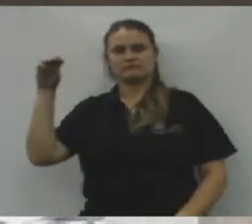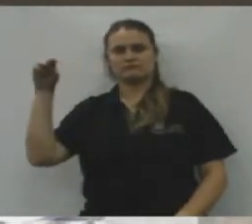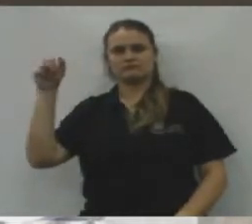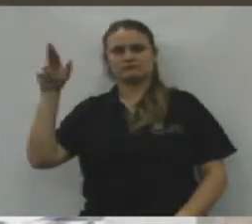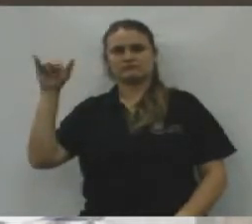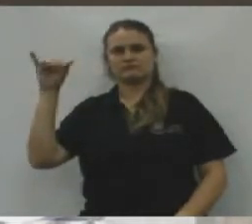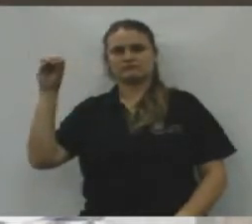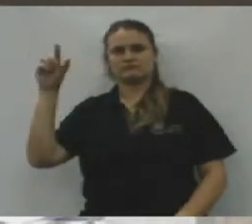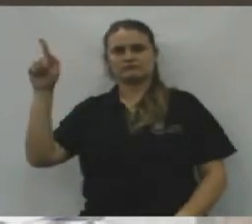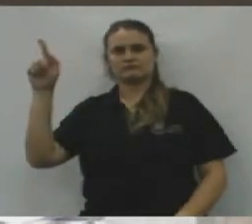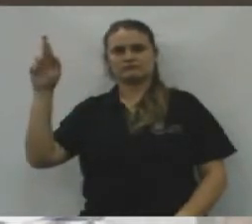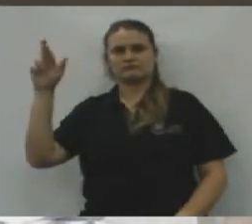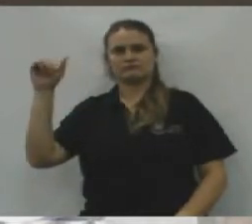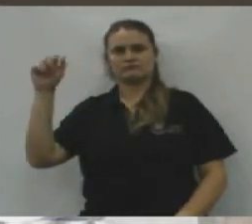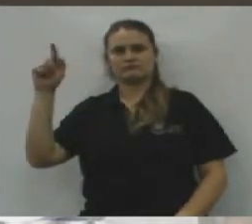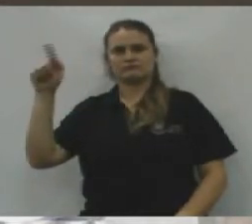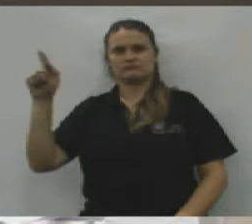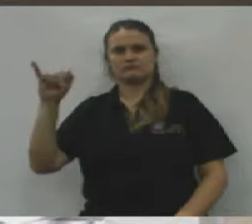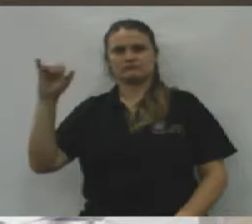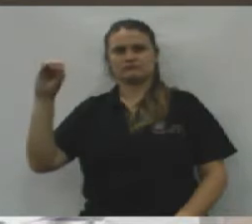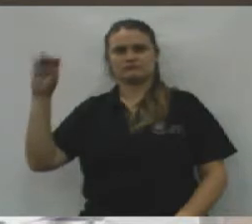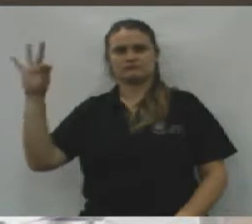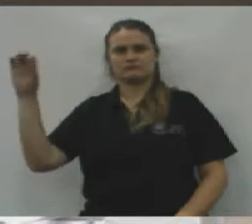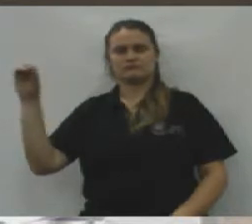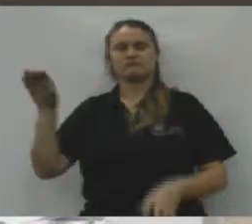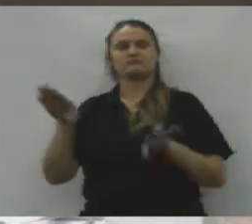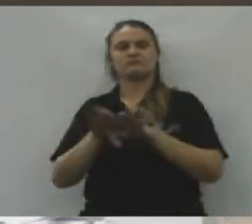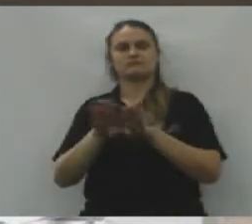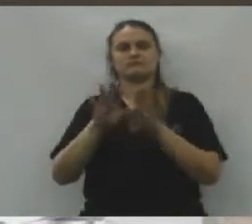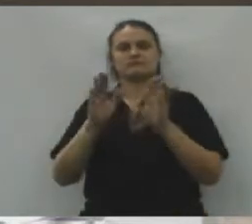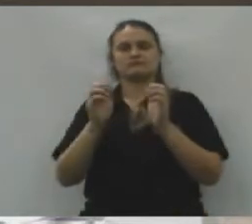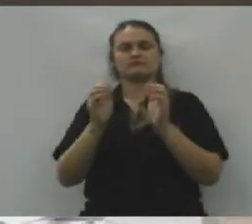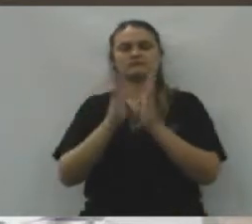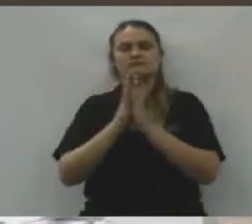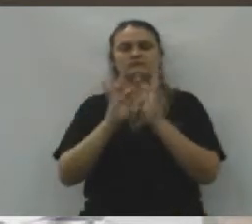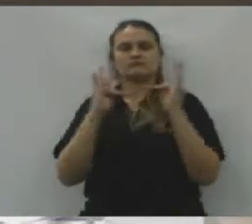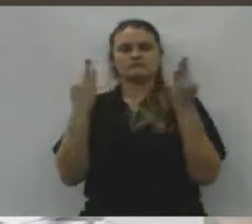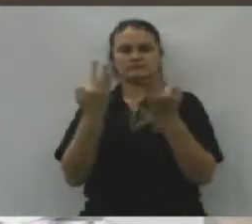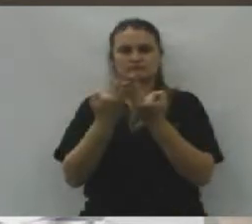Sagrada Família e Rocio, conforme convite em anexo.